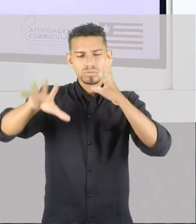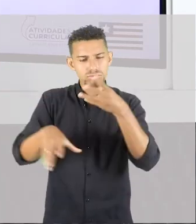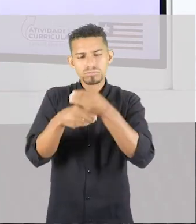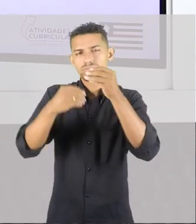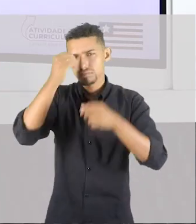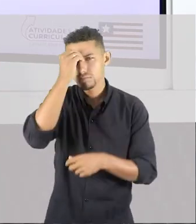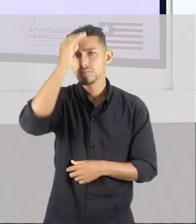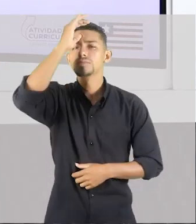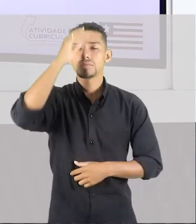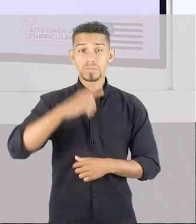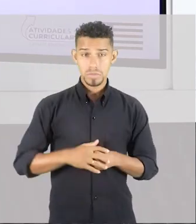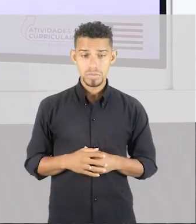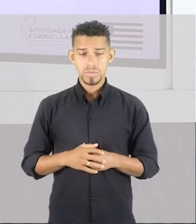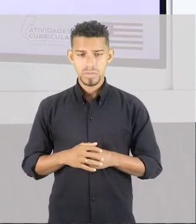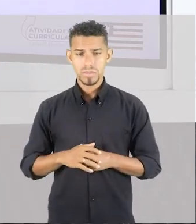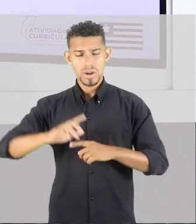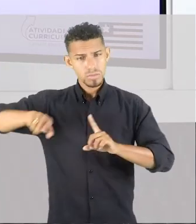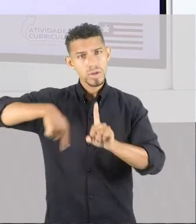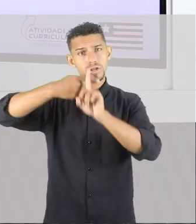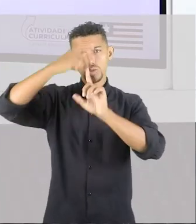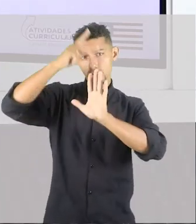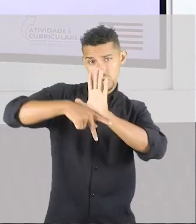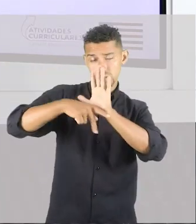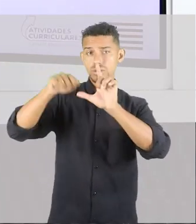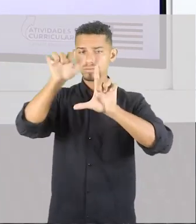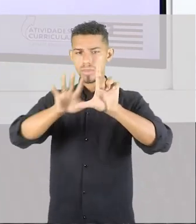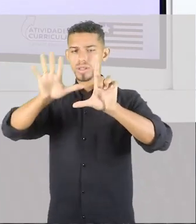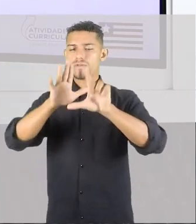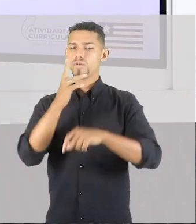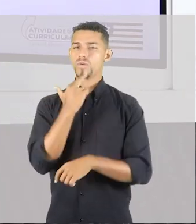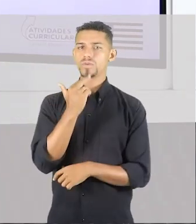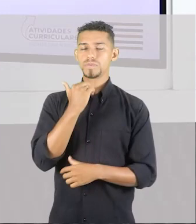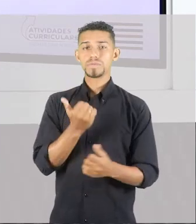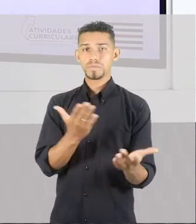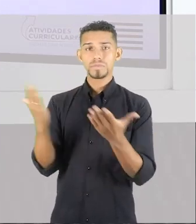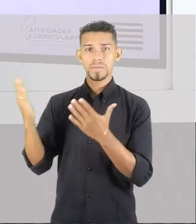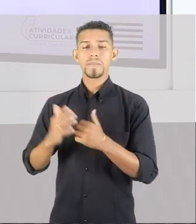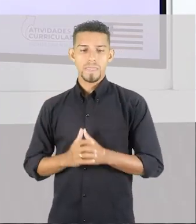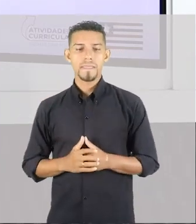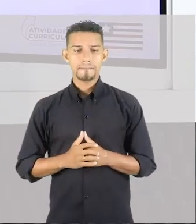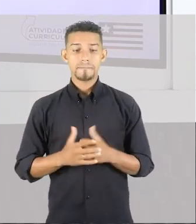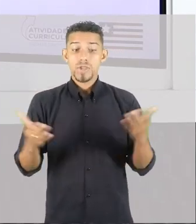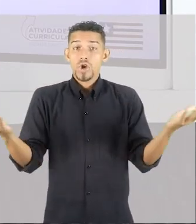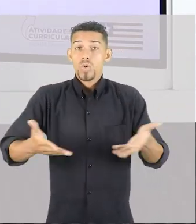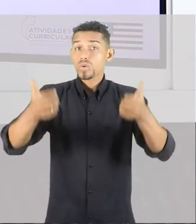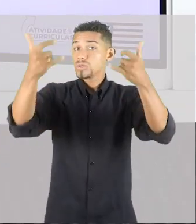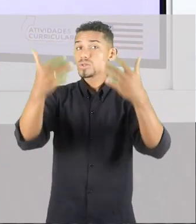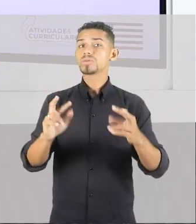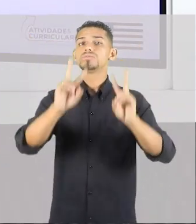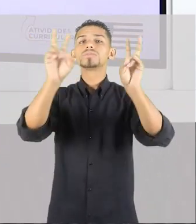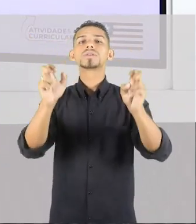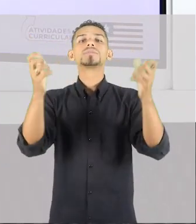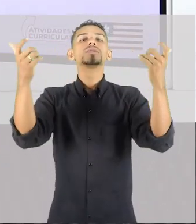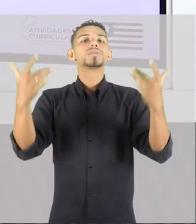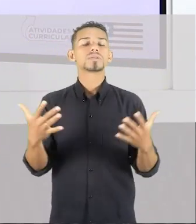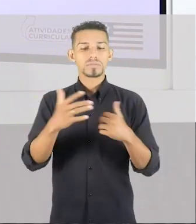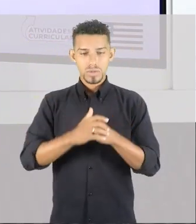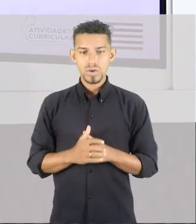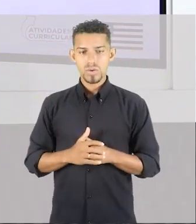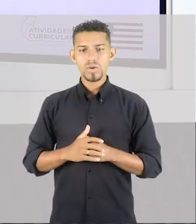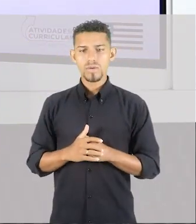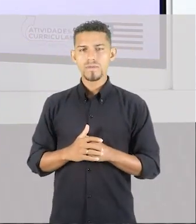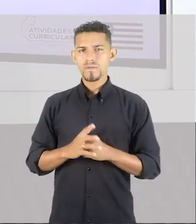Complementares, tá? Mais um projeto da plataforma Gonçalves Dias. E hoje, qual é o nosso tema? Força